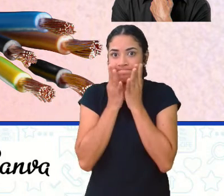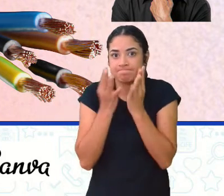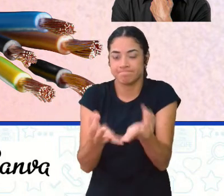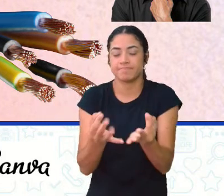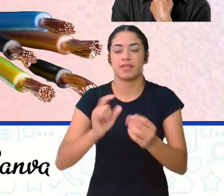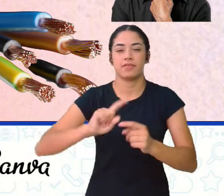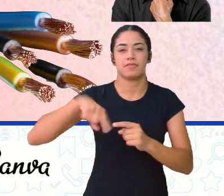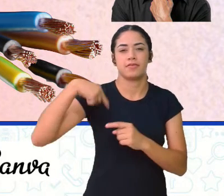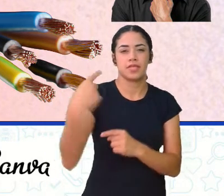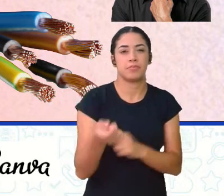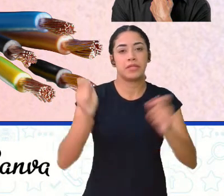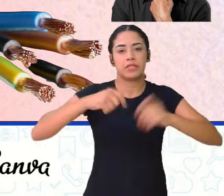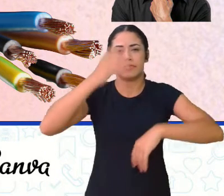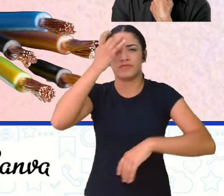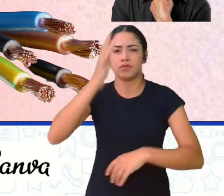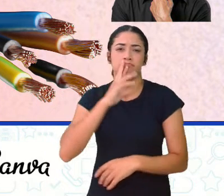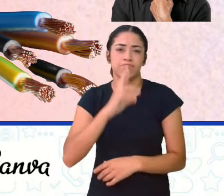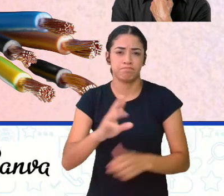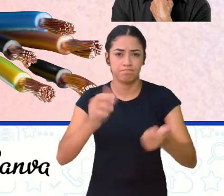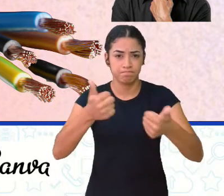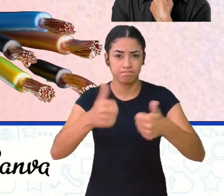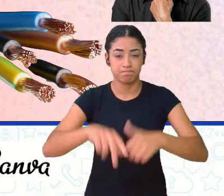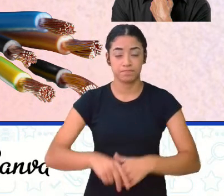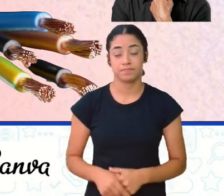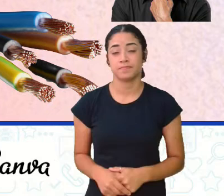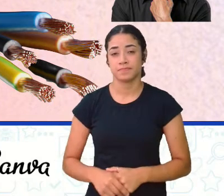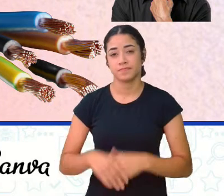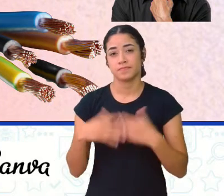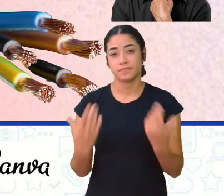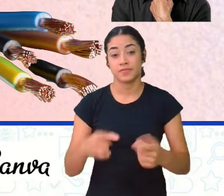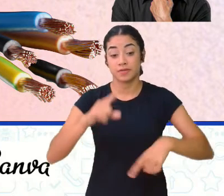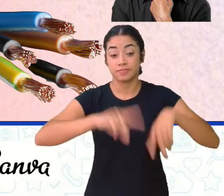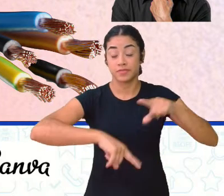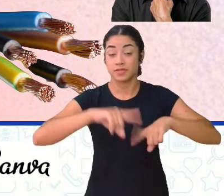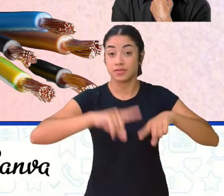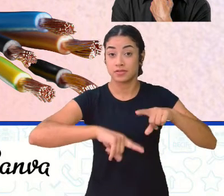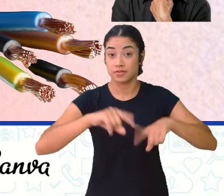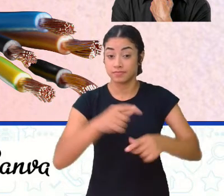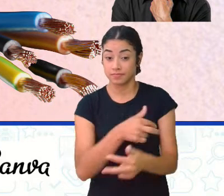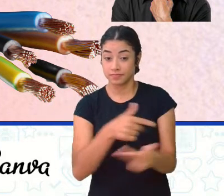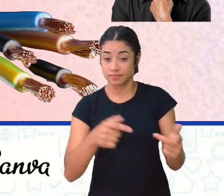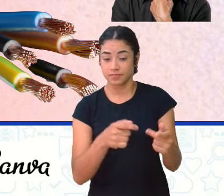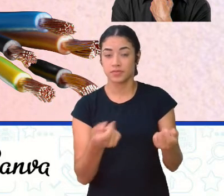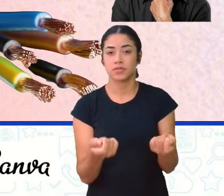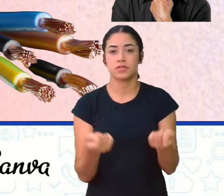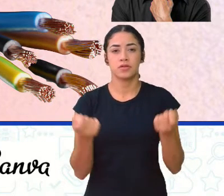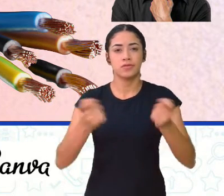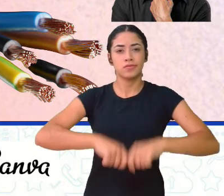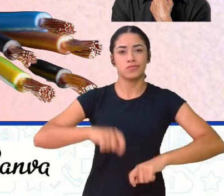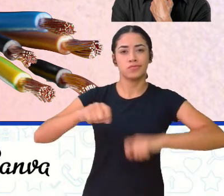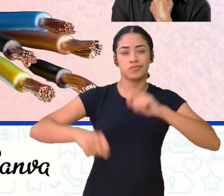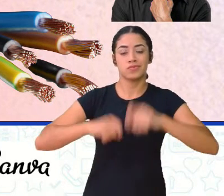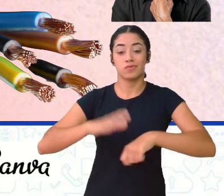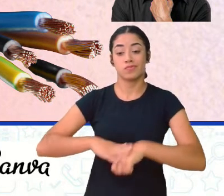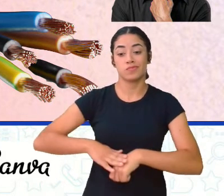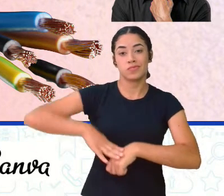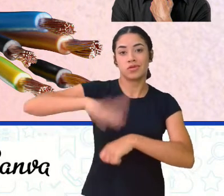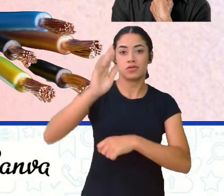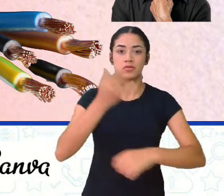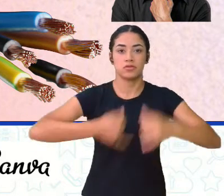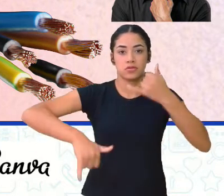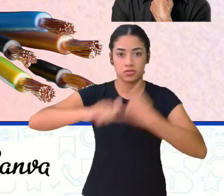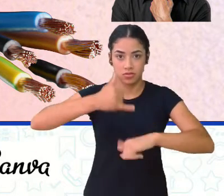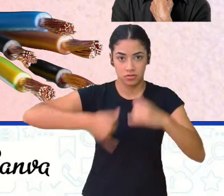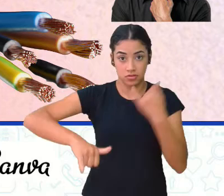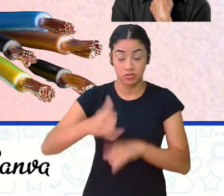depois facilitar e responder os questionamentos. São materiais que atuam aumentando o fluxo de energia